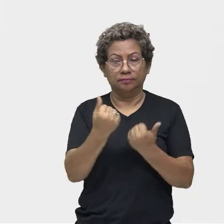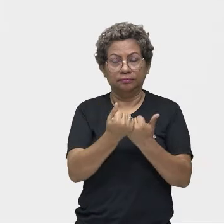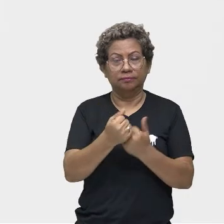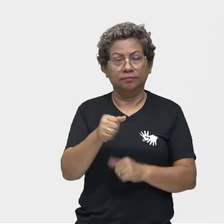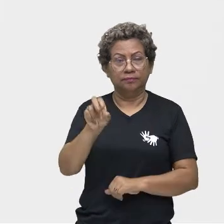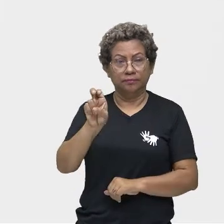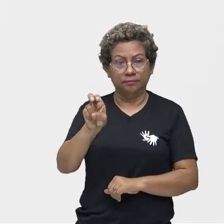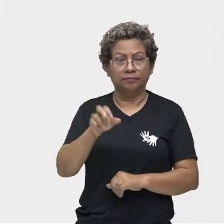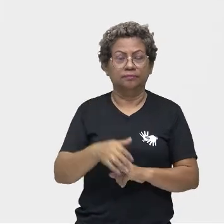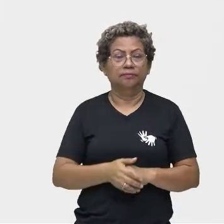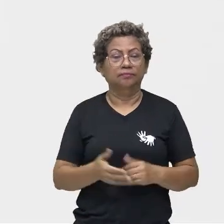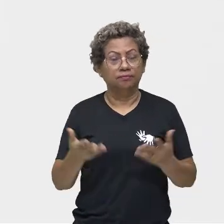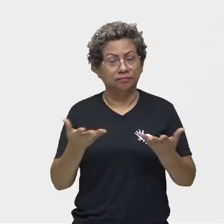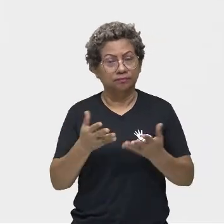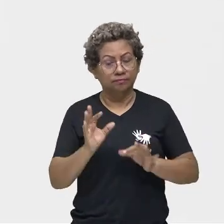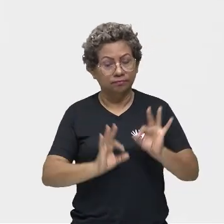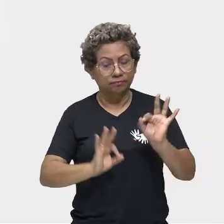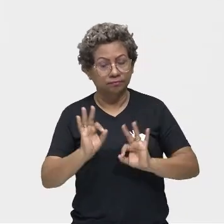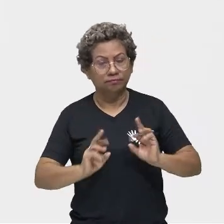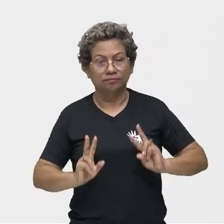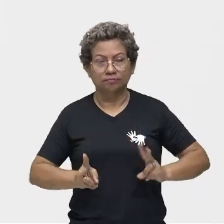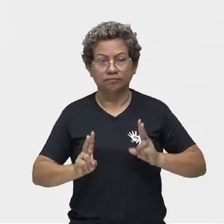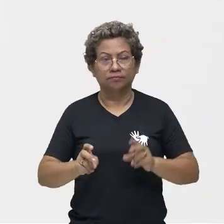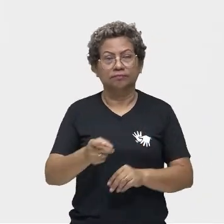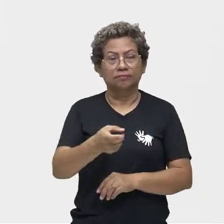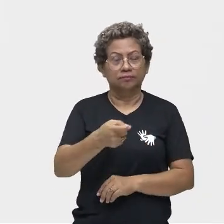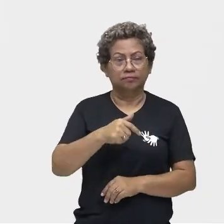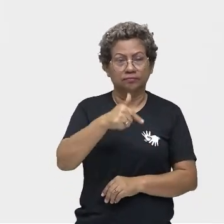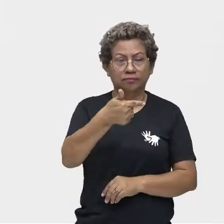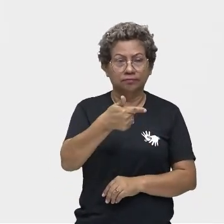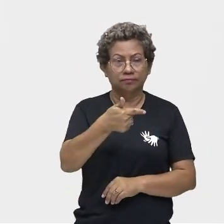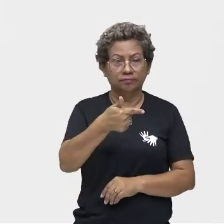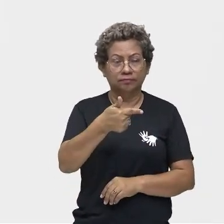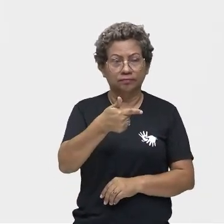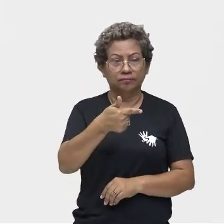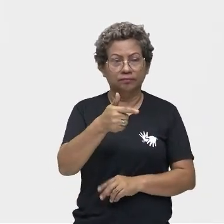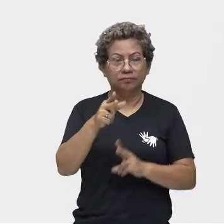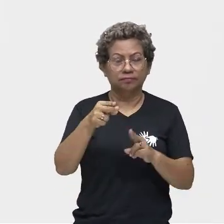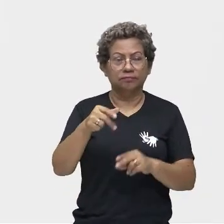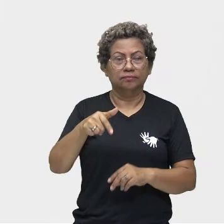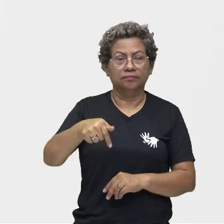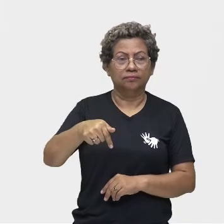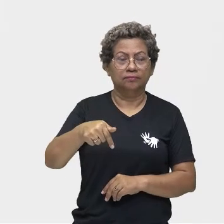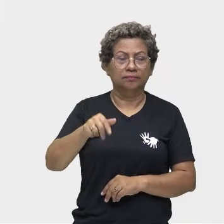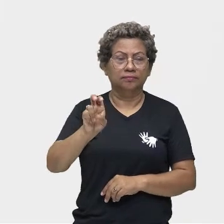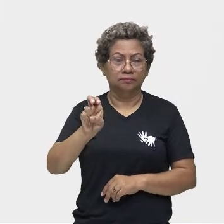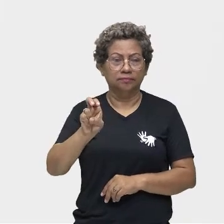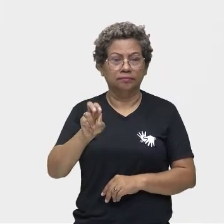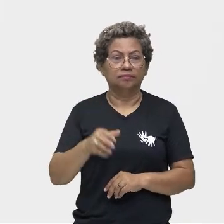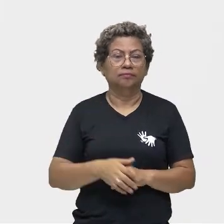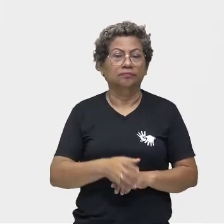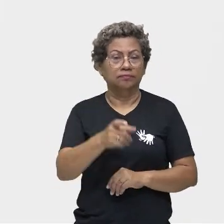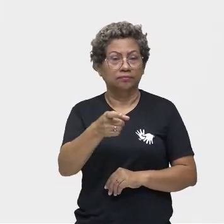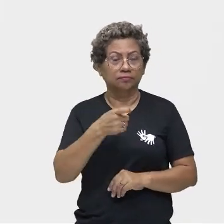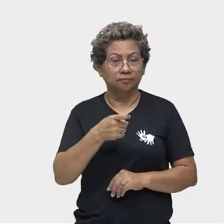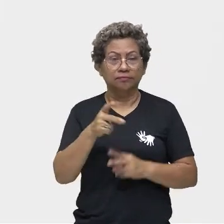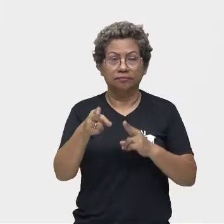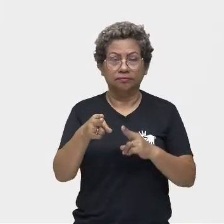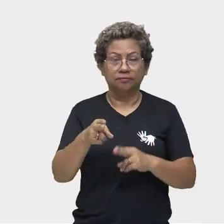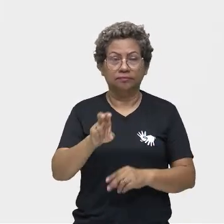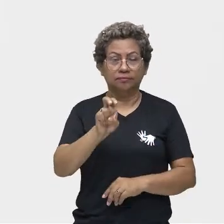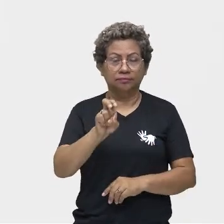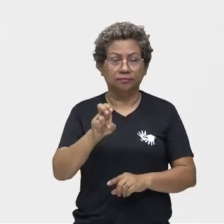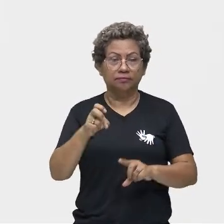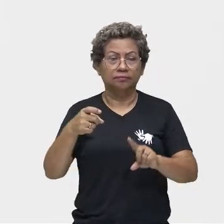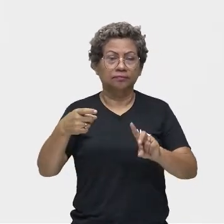15 vezes 5, 75. E x vai ser igual a 5 raiz de 3. Como é que ocorreu essa simplificação aqui? Vamos prestar atenção. Eu